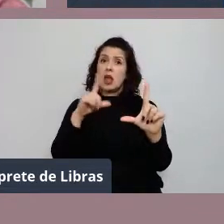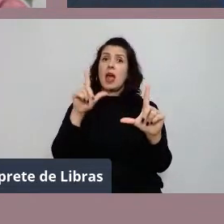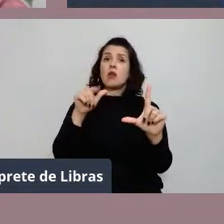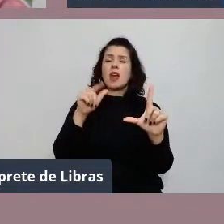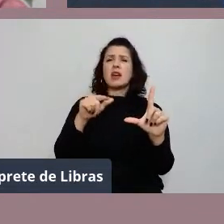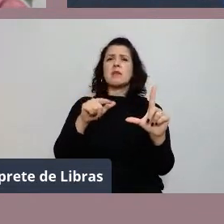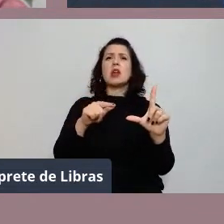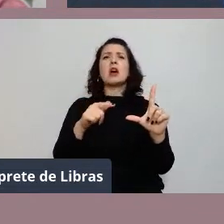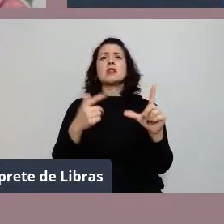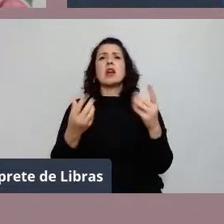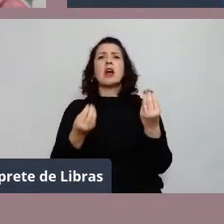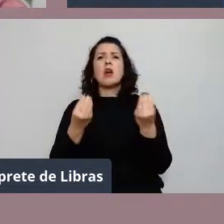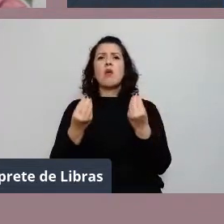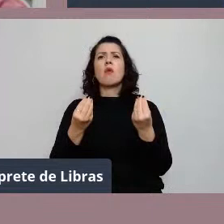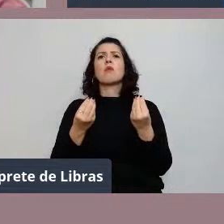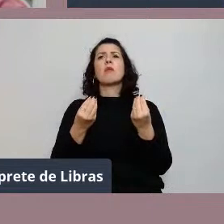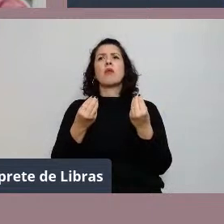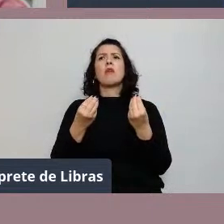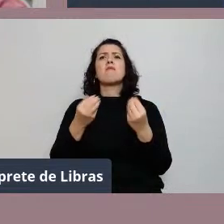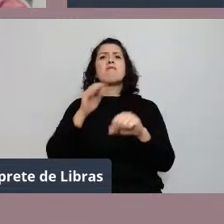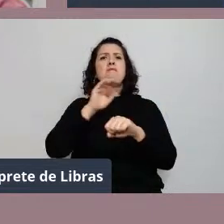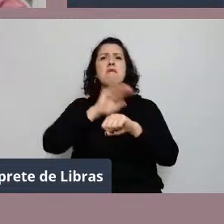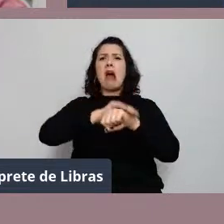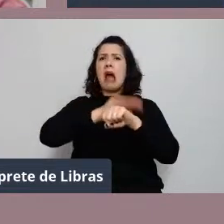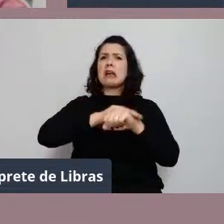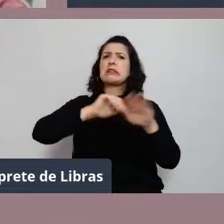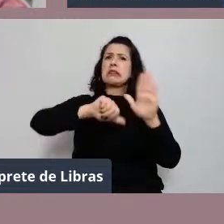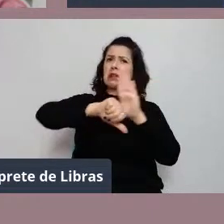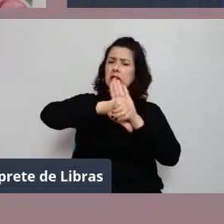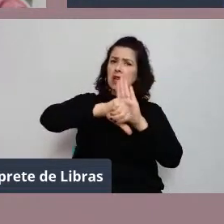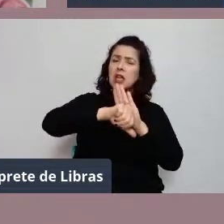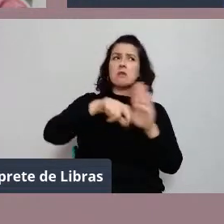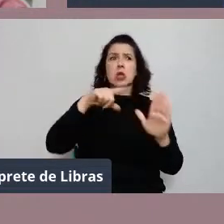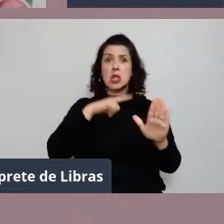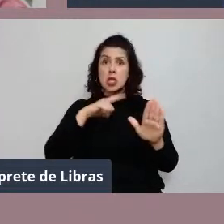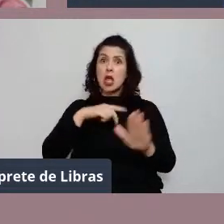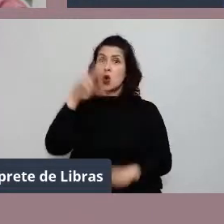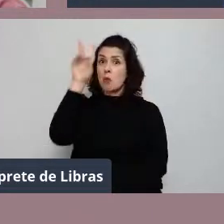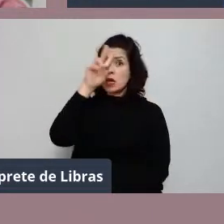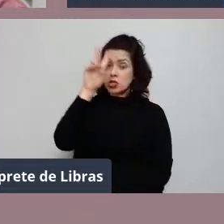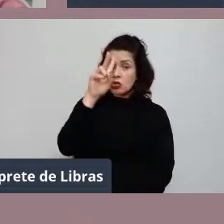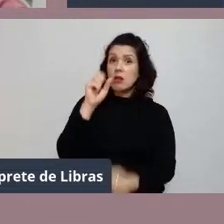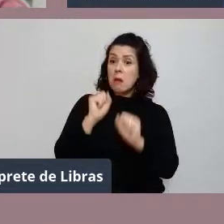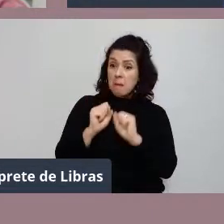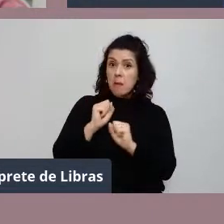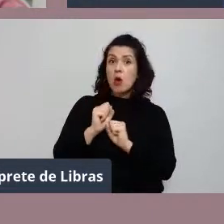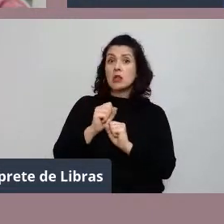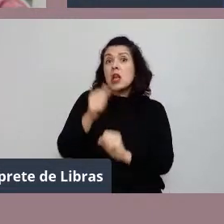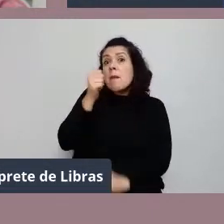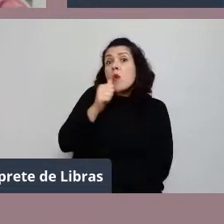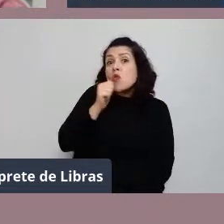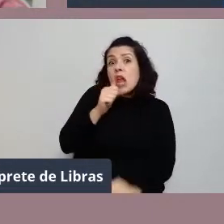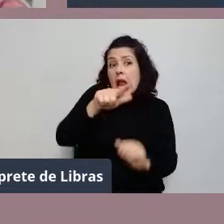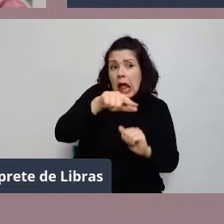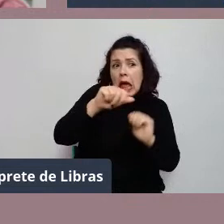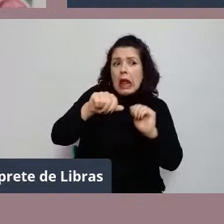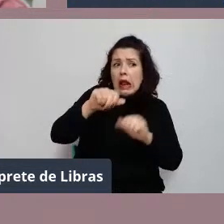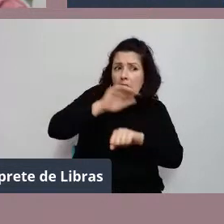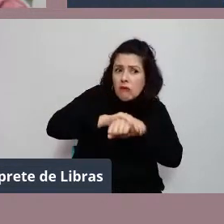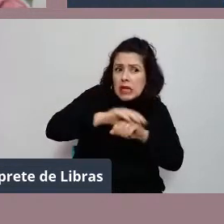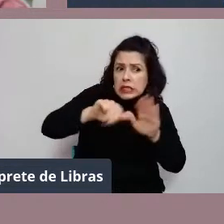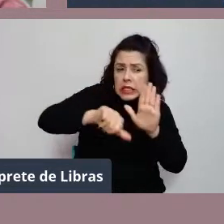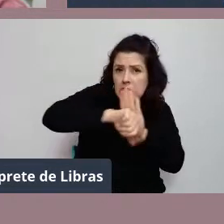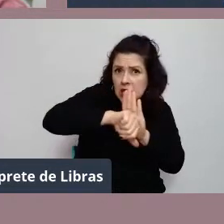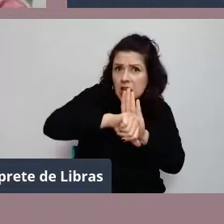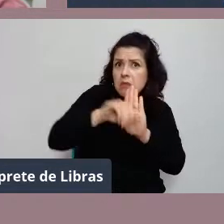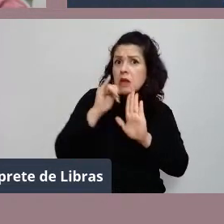história, que é a grande questão do livro, você poder narrar a história dessa mulher, será que eu posso